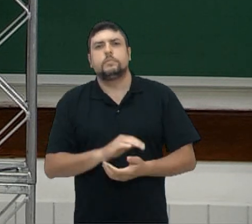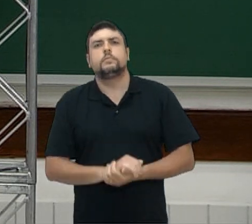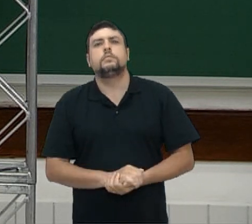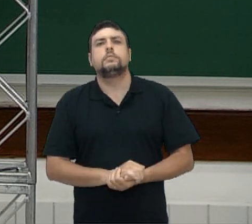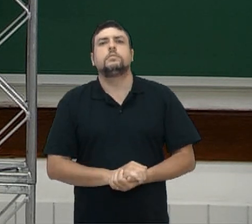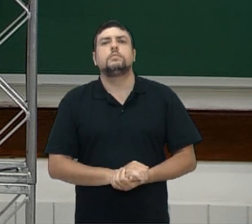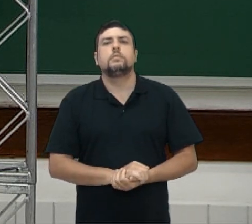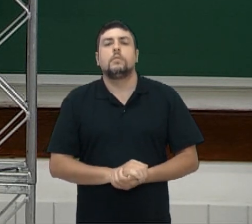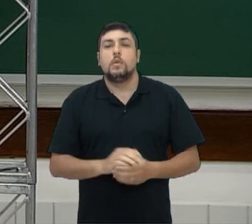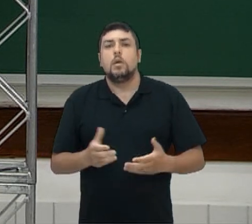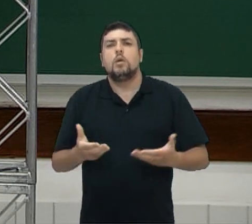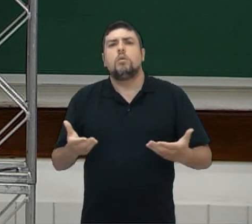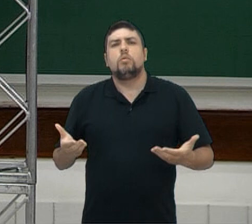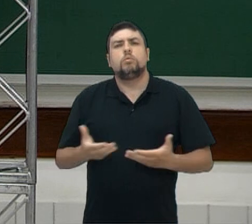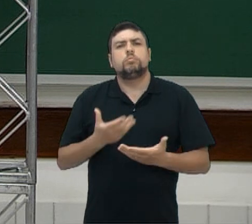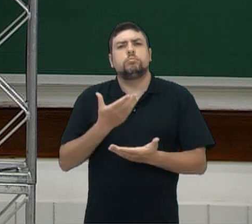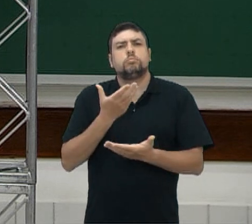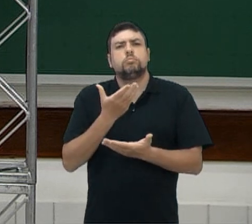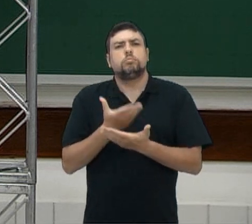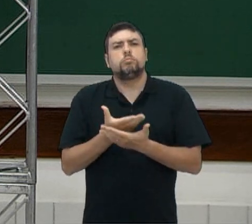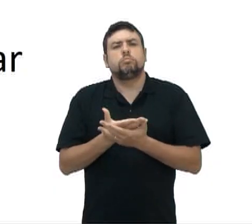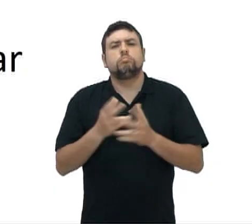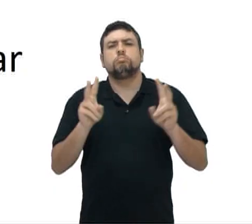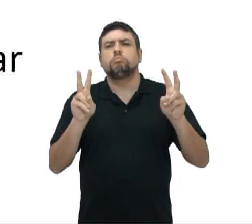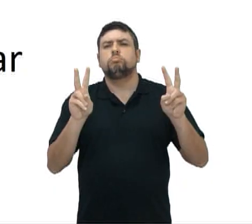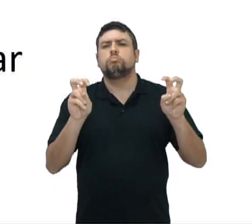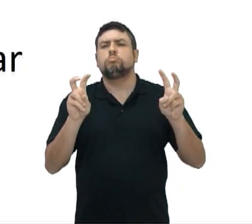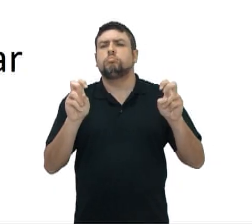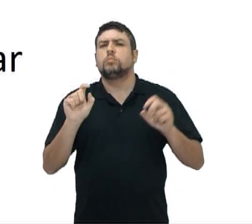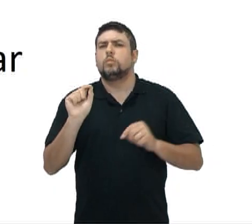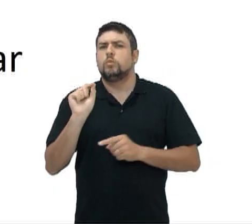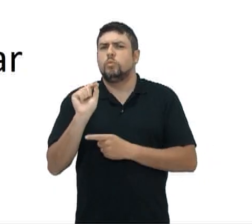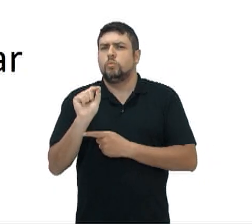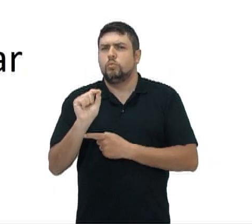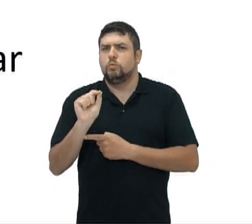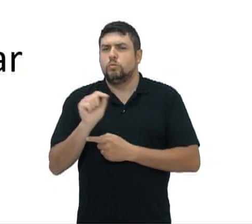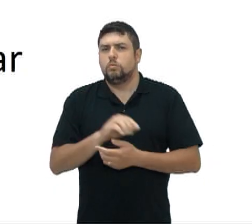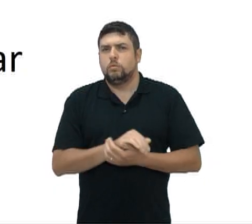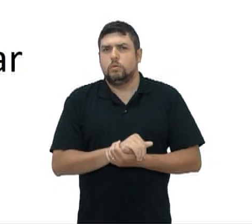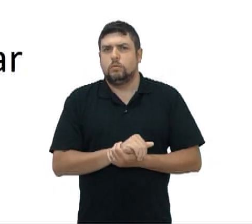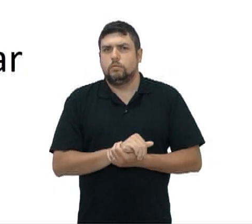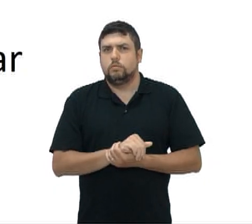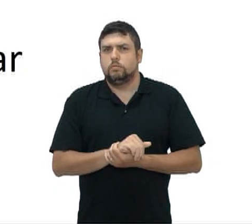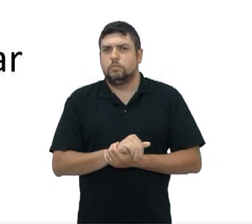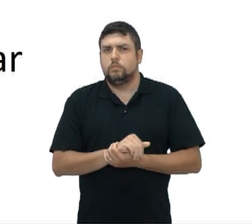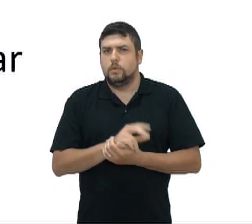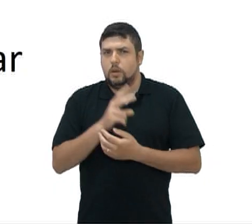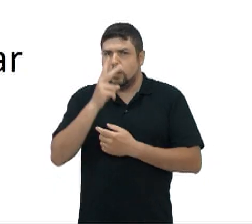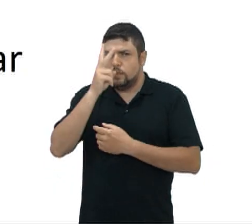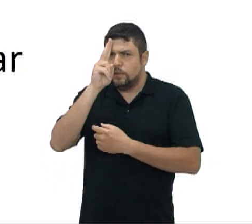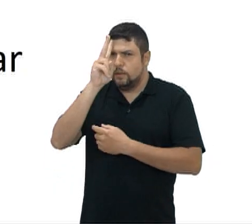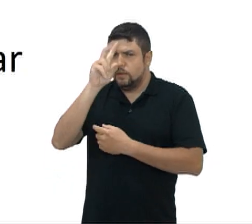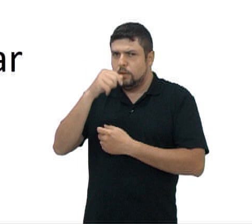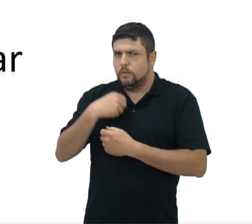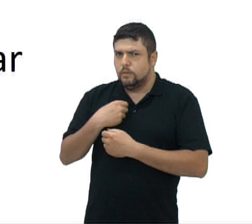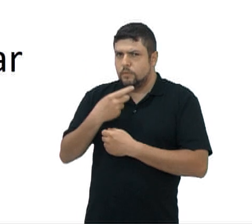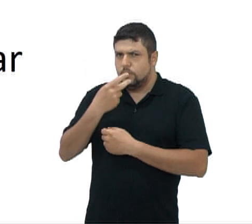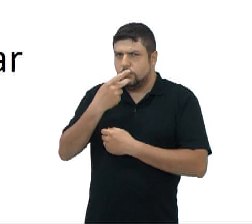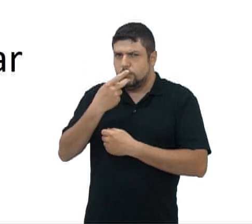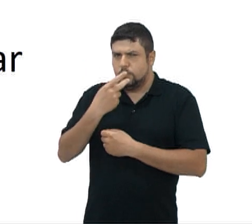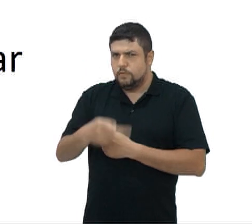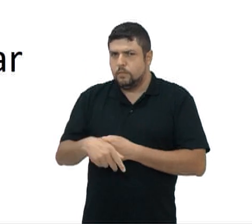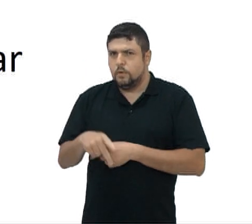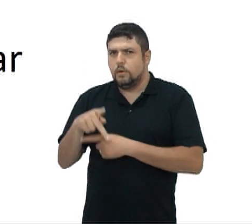vamos estudar hoje? Vamos relembrar. Eu falei que era polígonos, mas vamos relembrar a aula